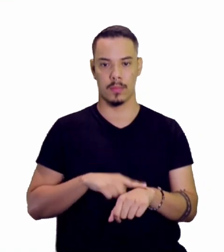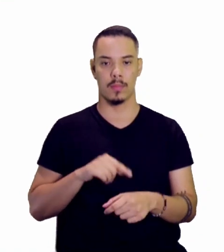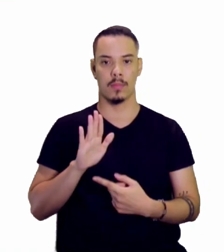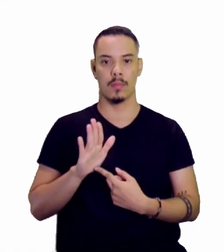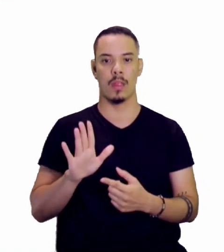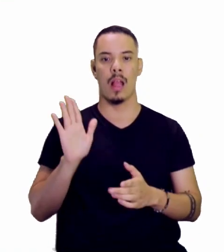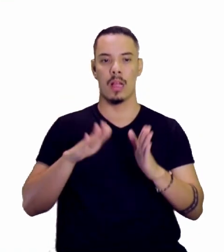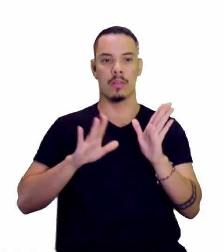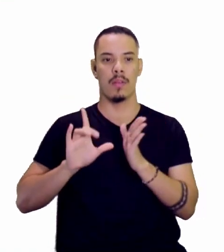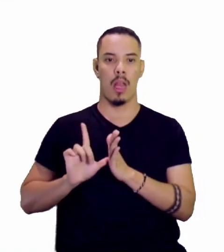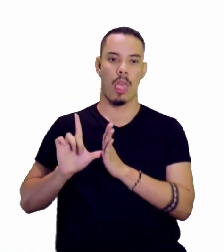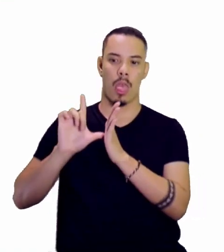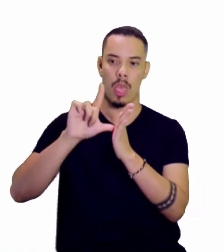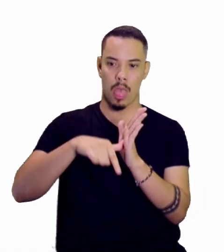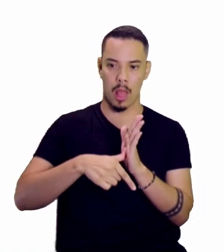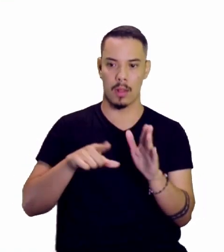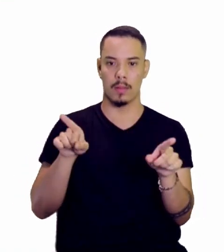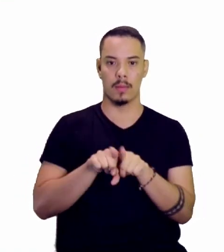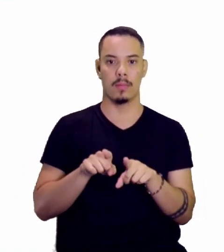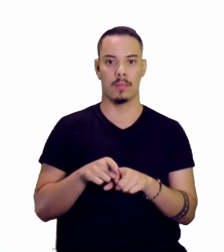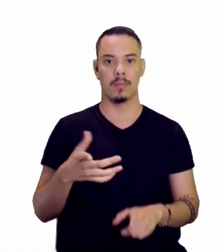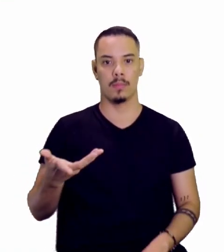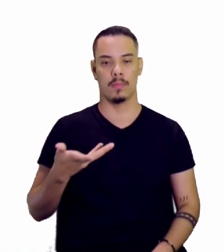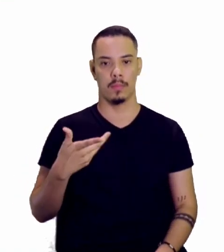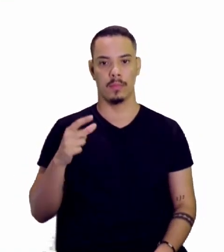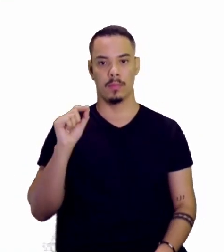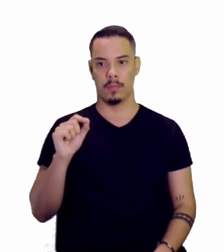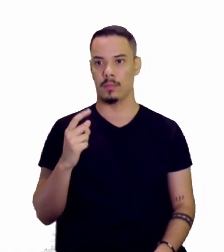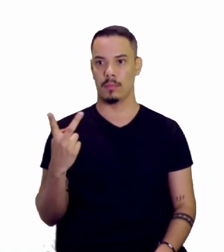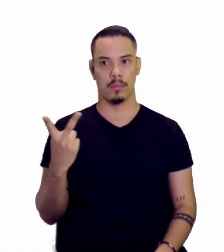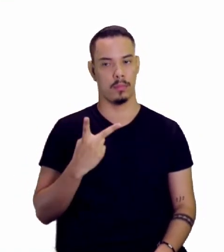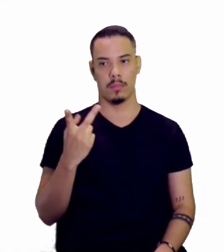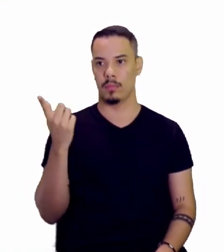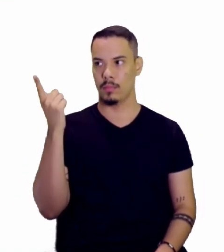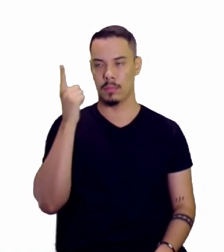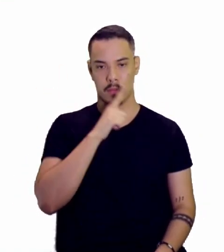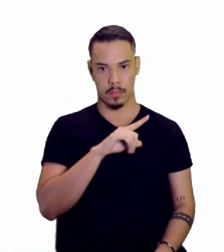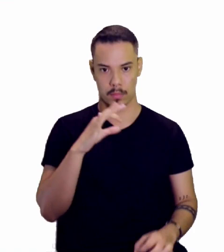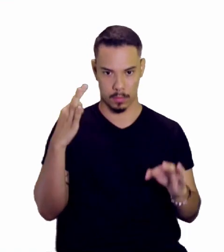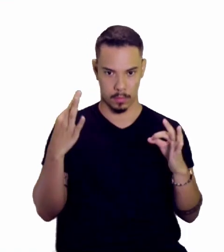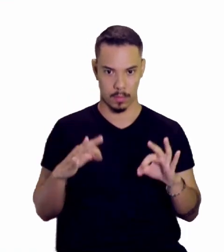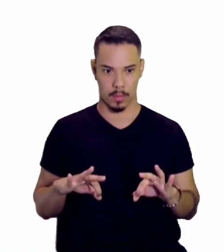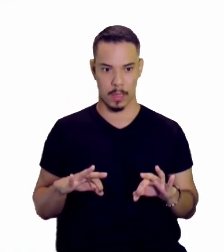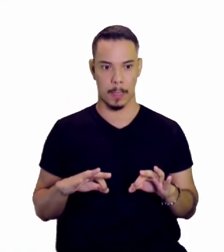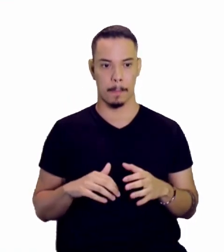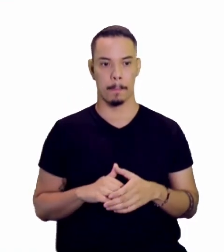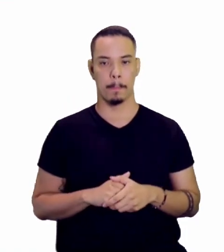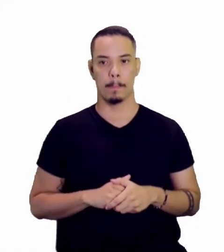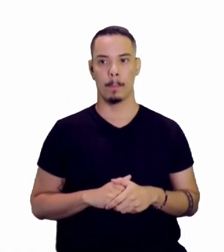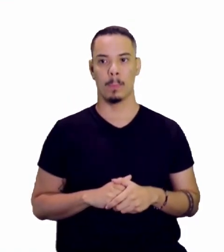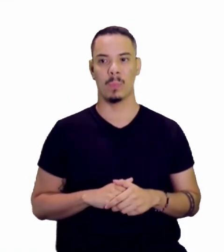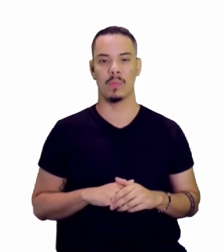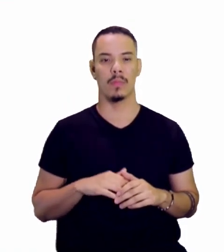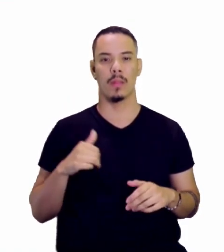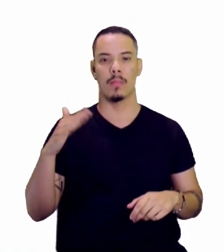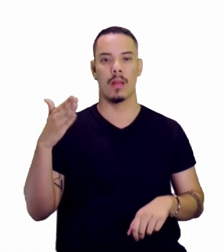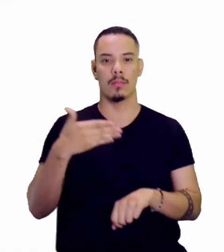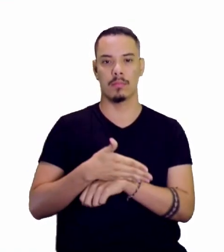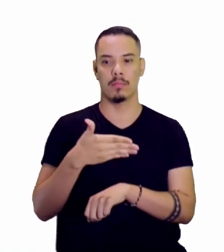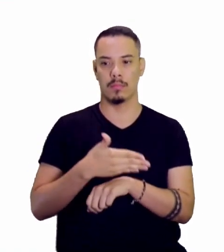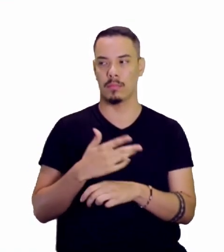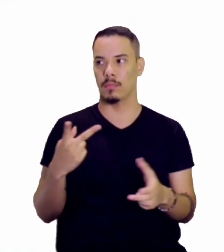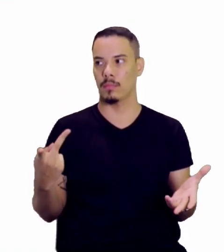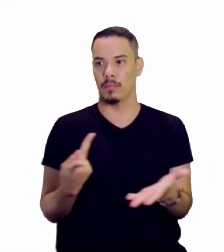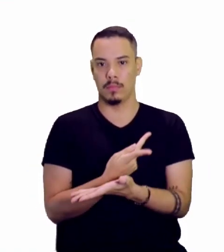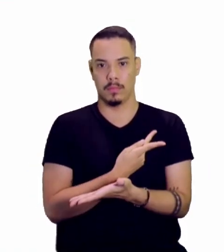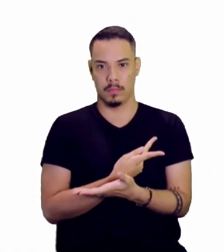o tempo, né? E a aceleração, ó. E foi uma coisa bem constante, né? Uma coisa mais constante também